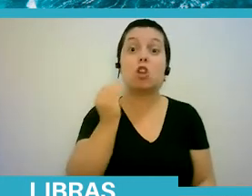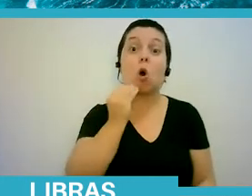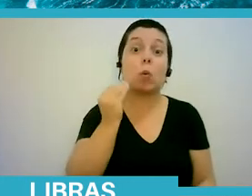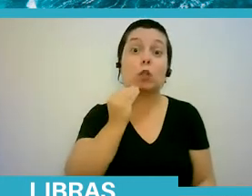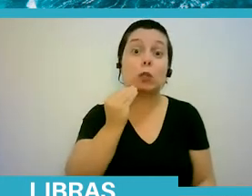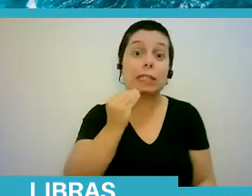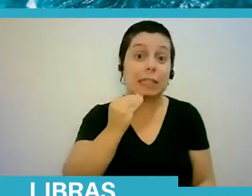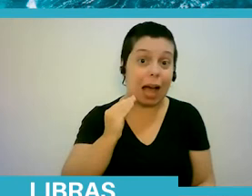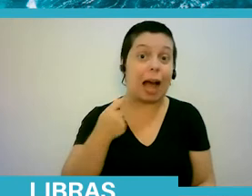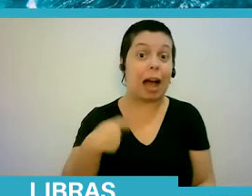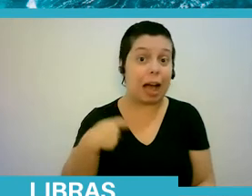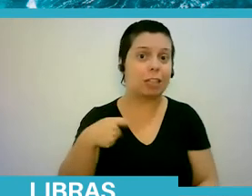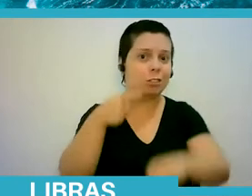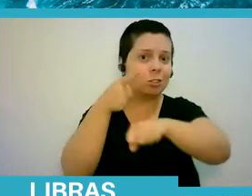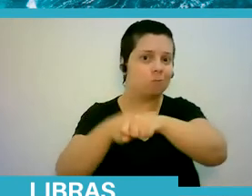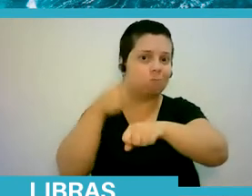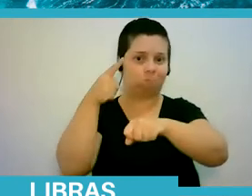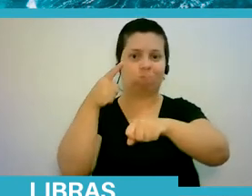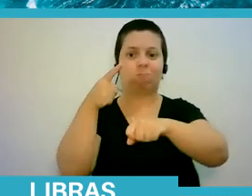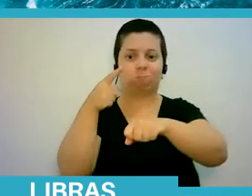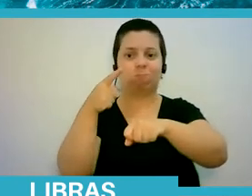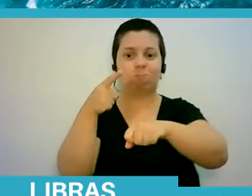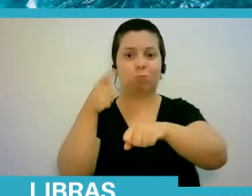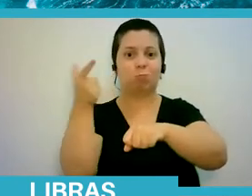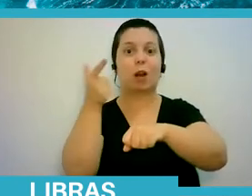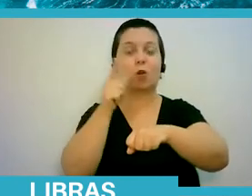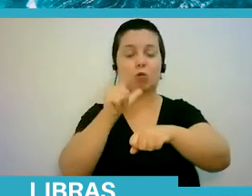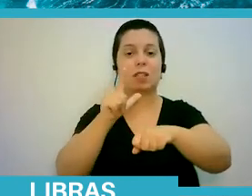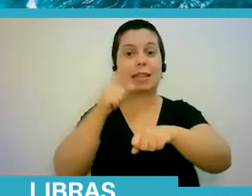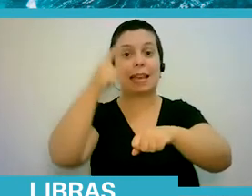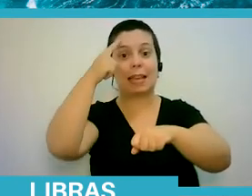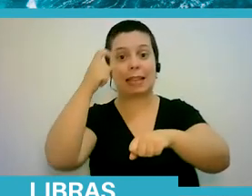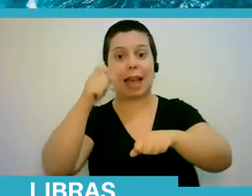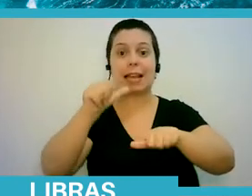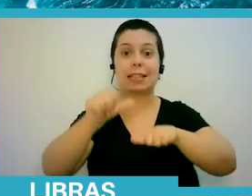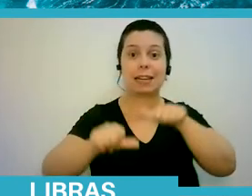oportunidade muito consolidada para a gente transformar essa ideia